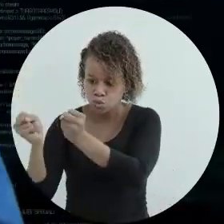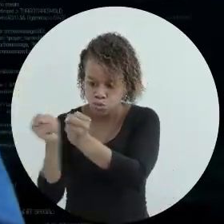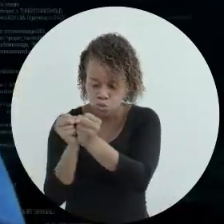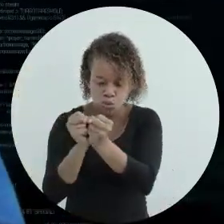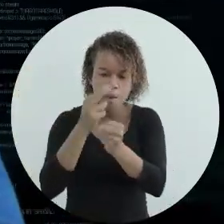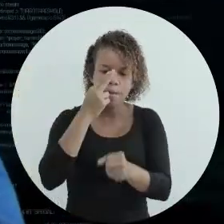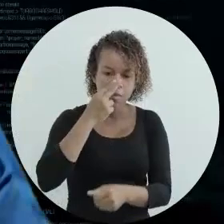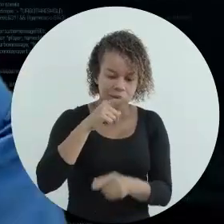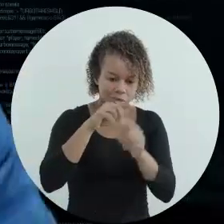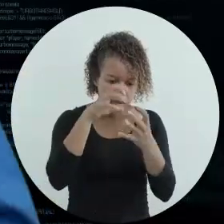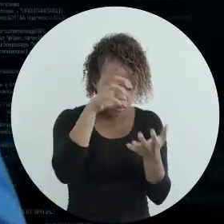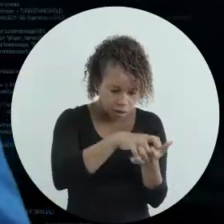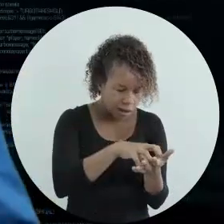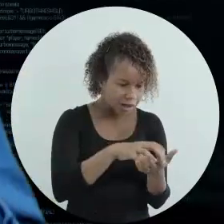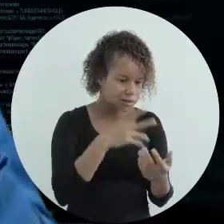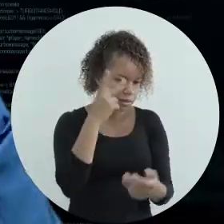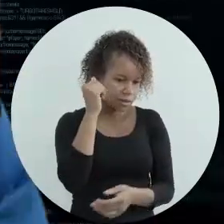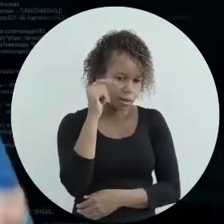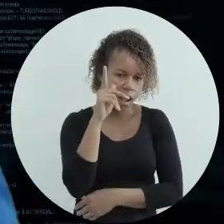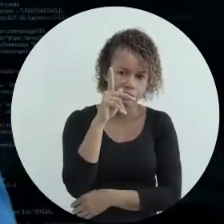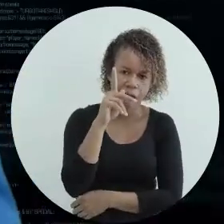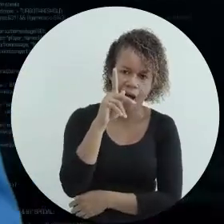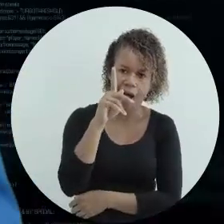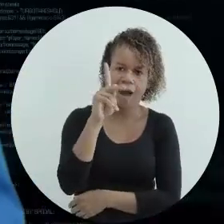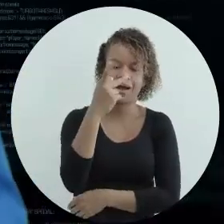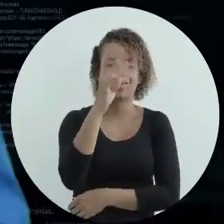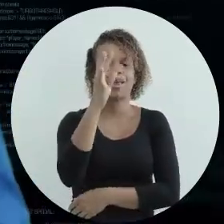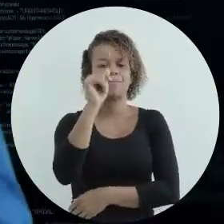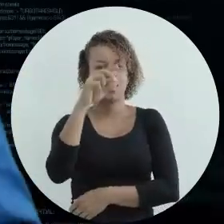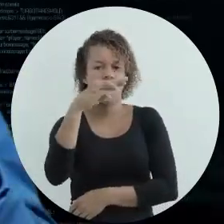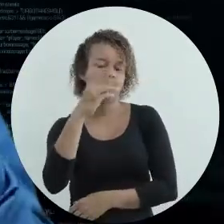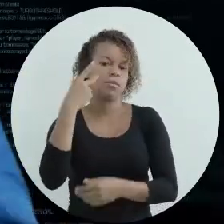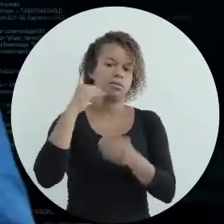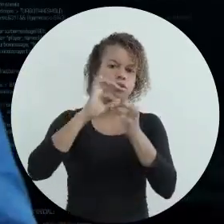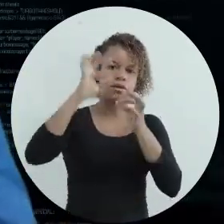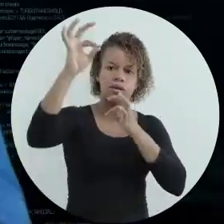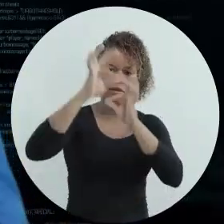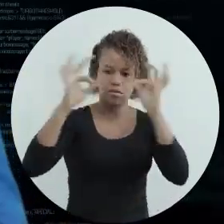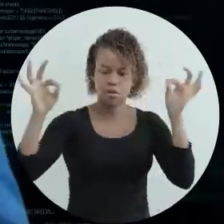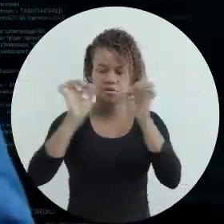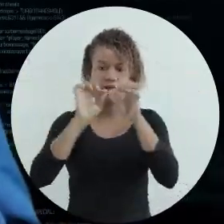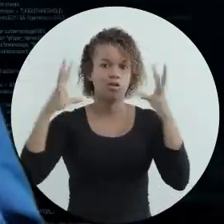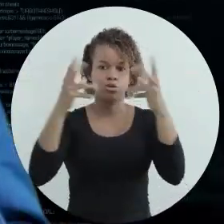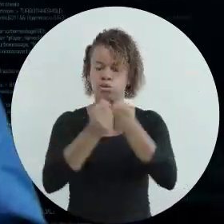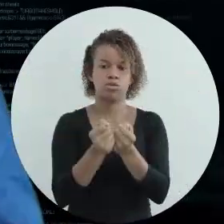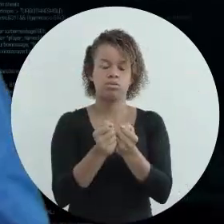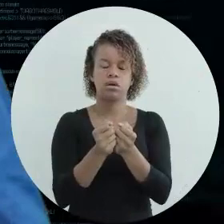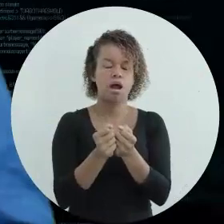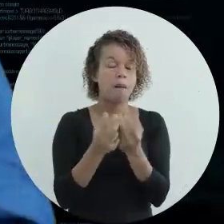saber HTML, você tinha que saber a estilização, você tinha que fazer tudo junto. Era muito